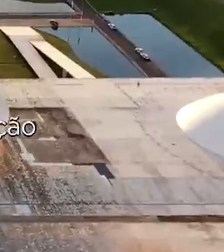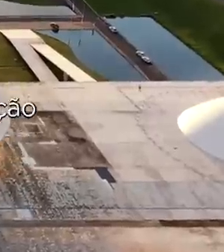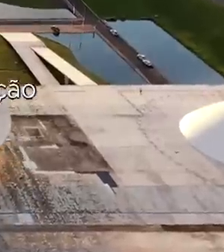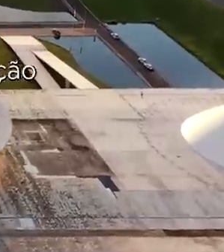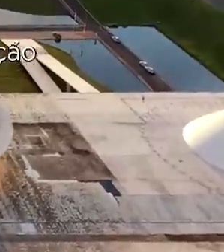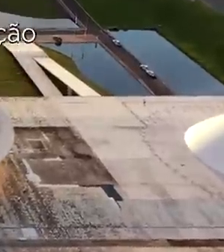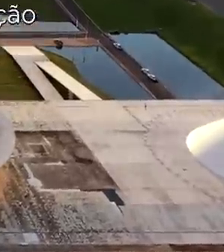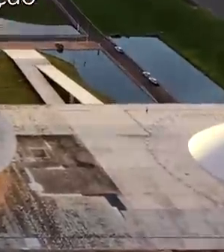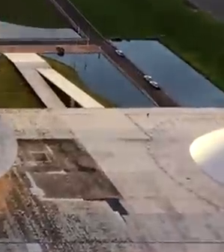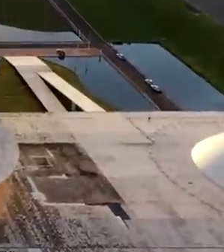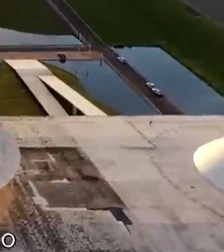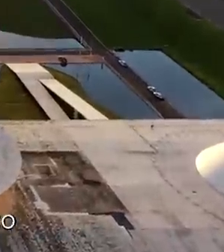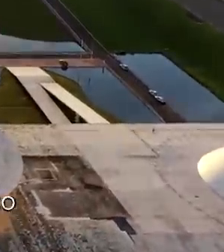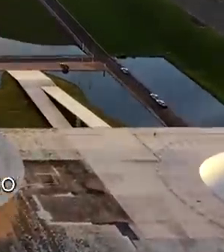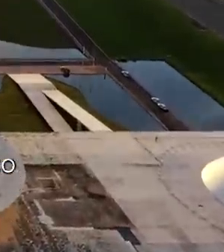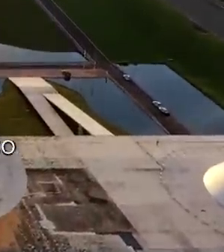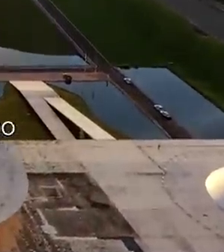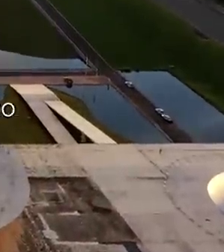Tchau!